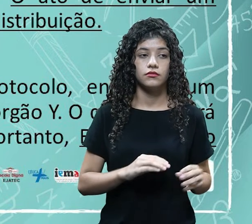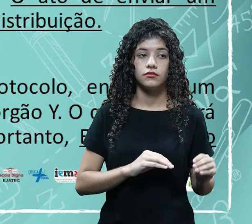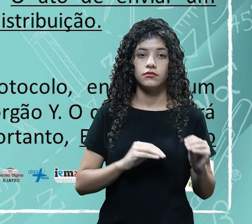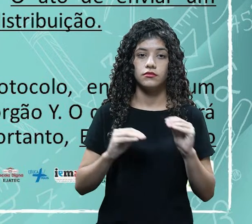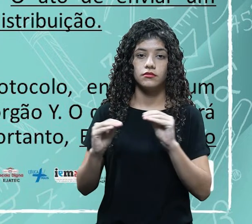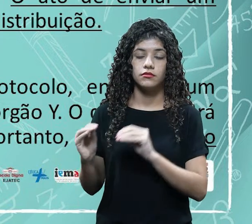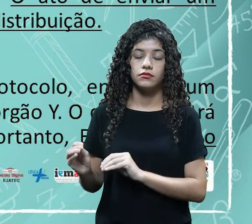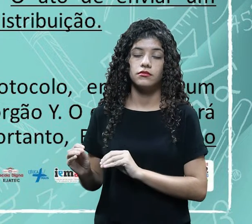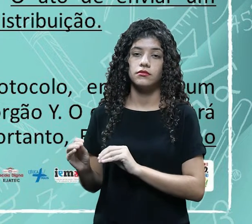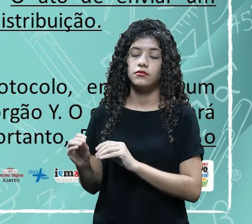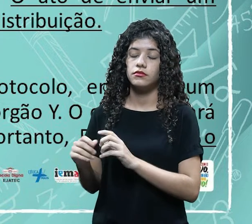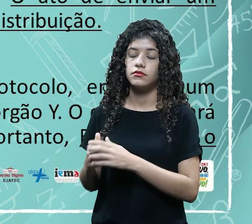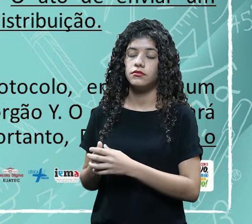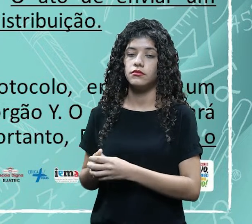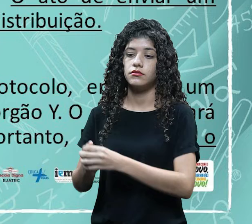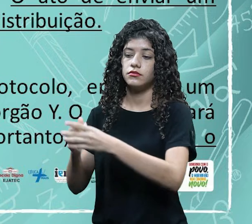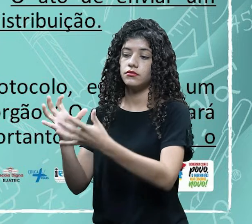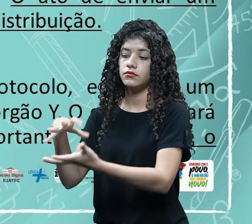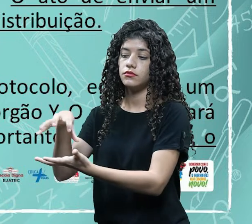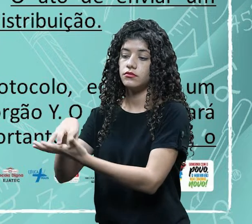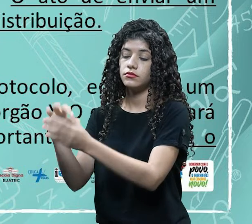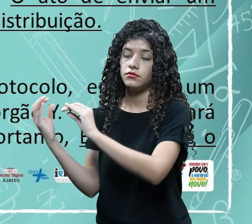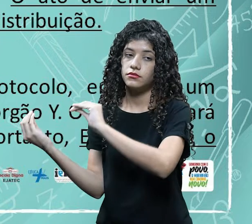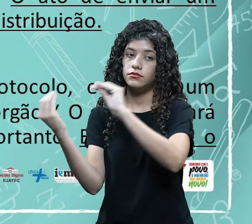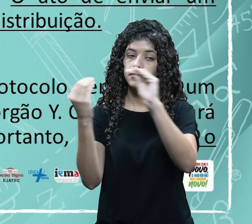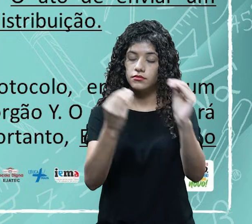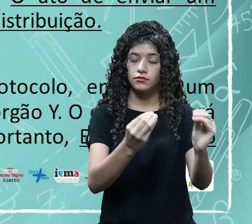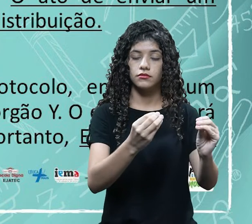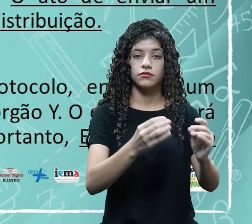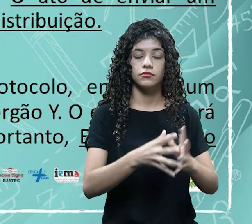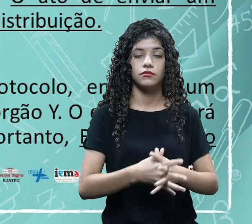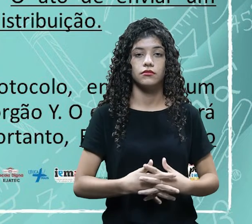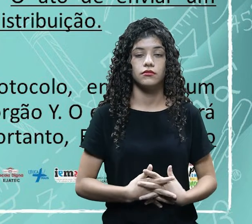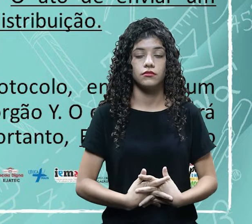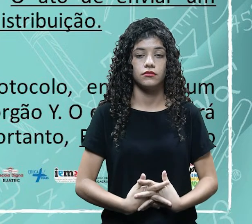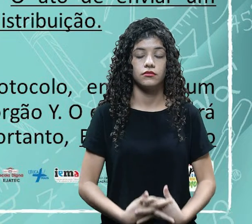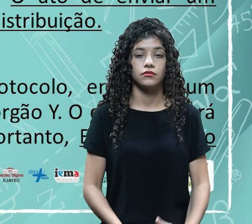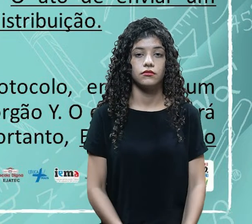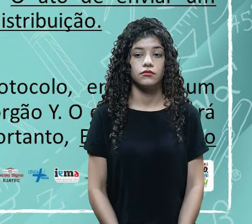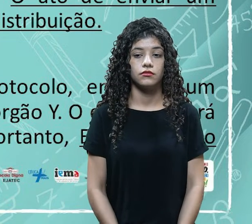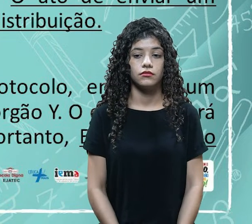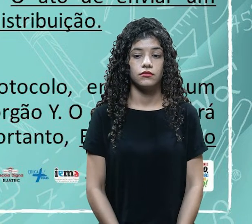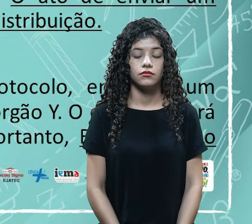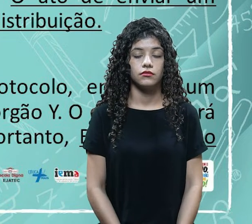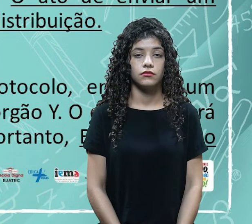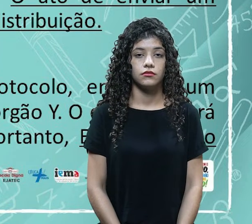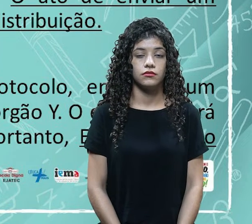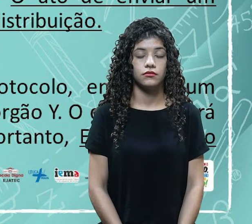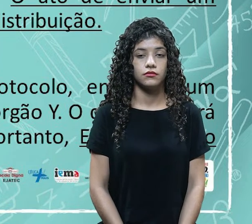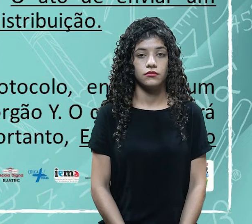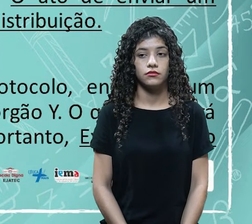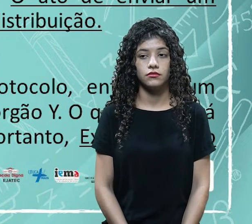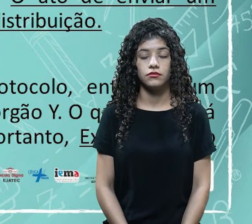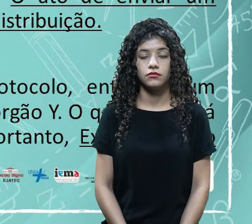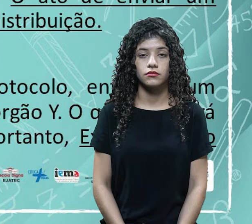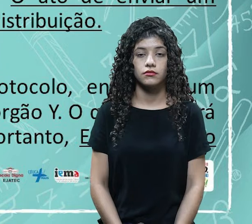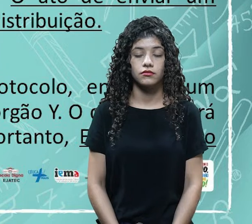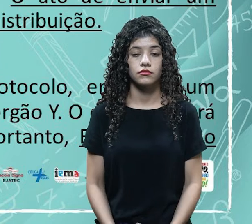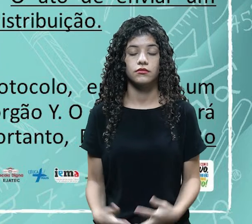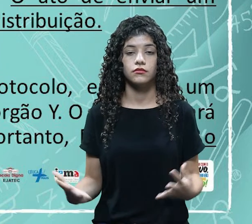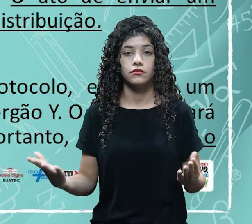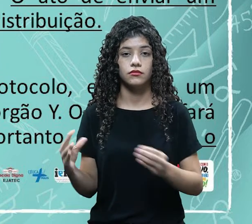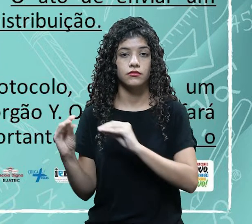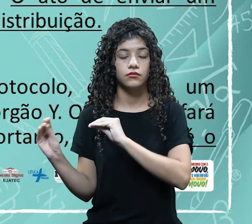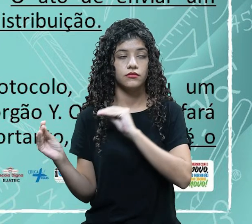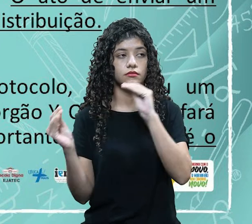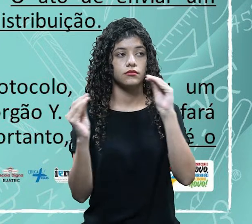você vai enviar para o setor destinatário, como já foi falado, porque o protocolo ele é somente um setor de passagem do documento. O